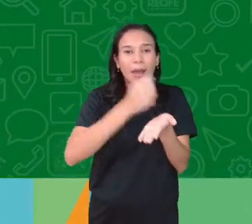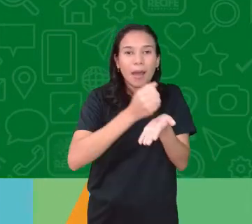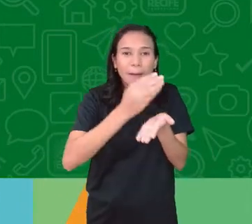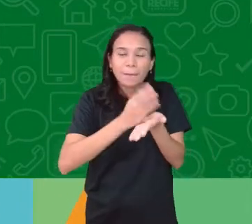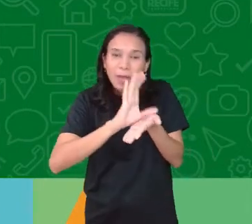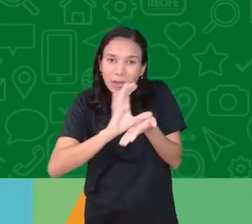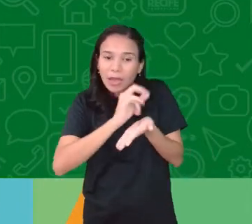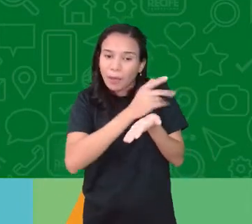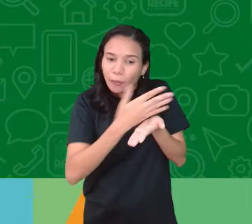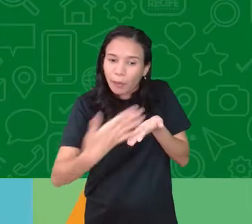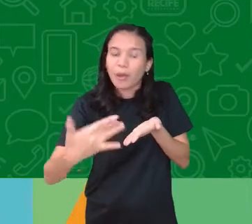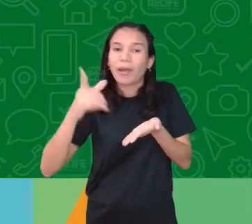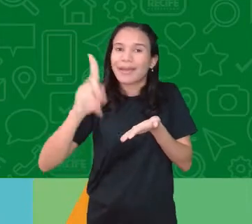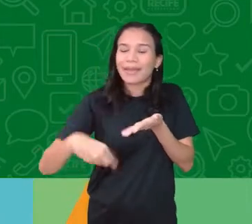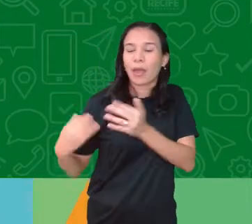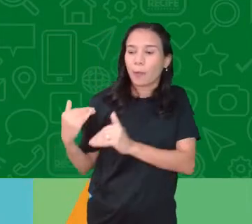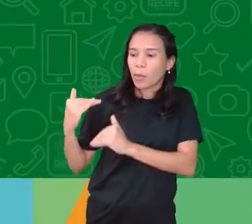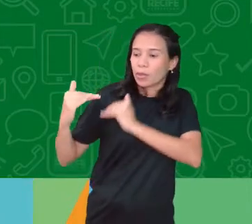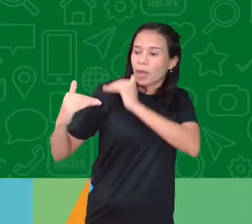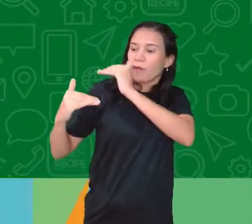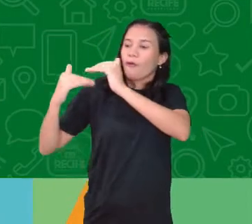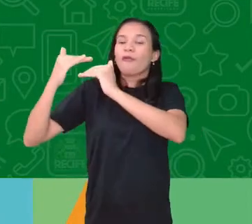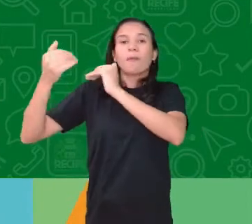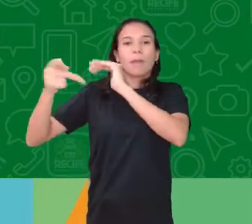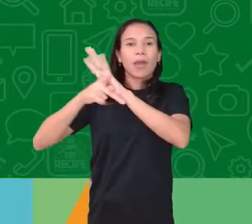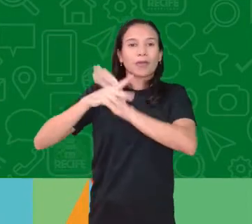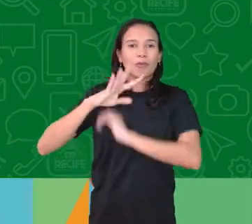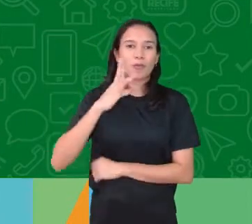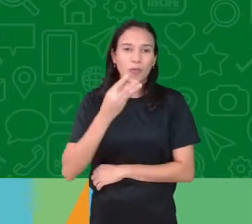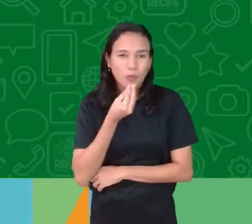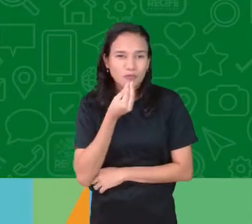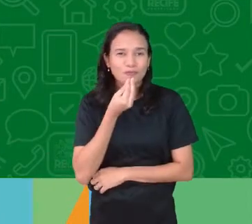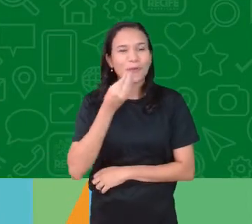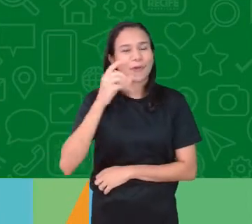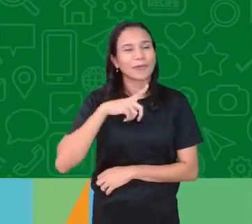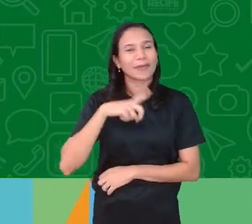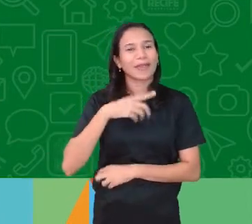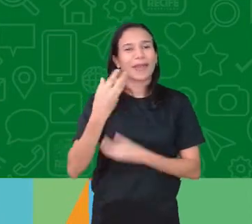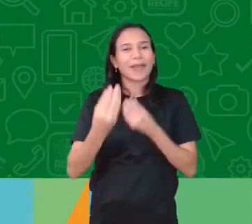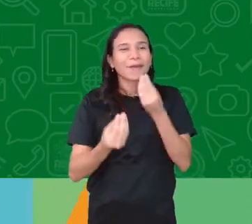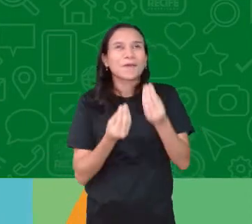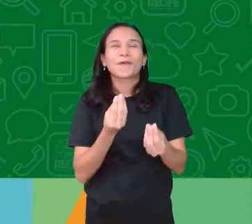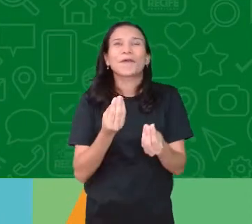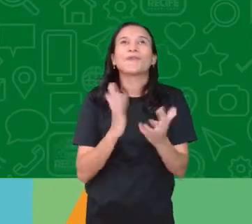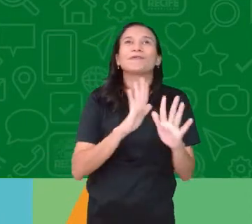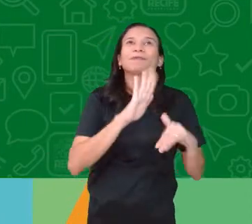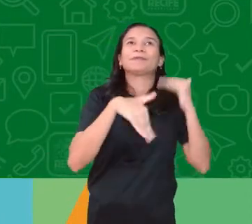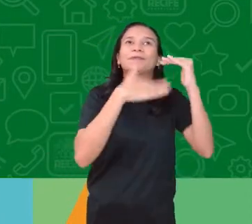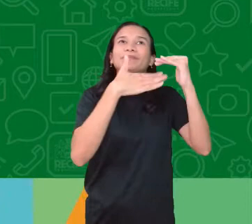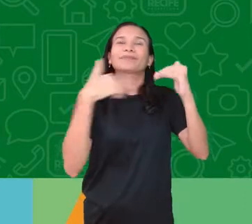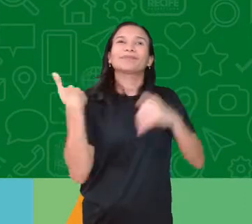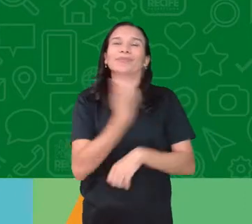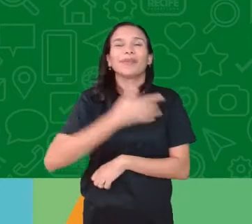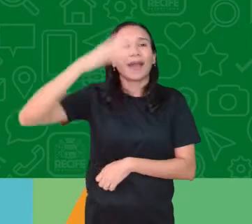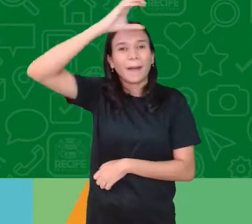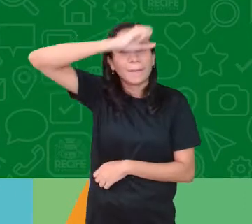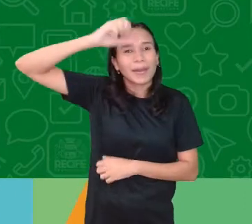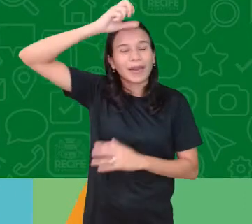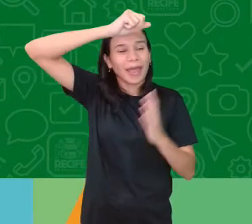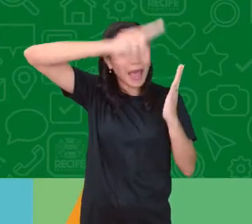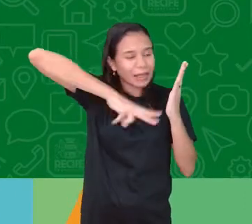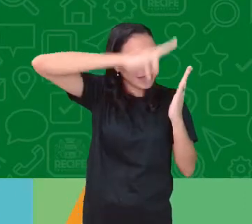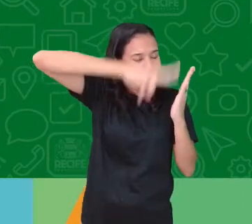muito construído, né? A gente constrói o conhecimento, a gente constrói ali como é que a gente vai aprender a ler, como é que a gente vai